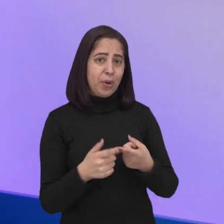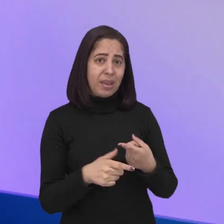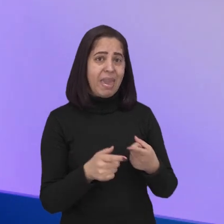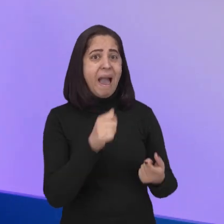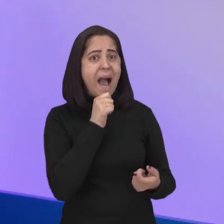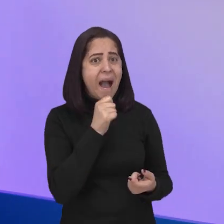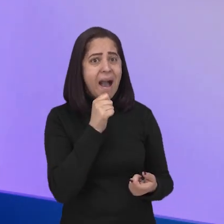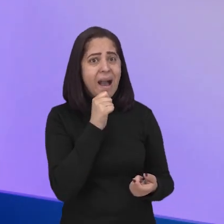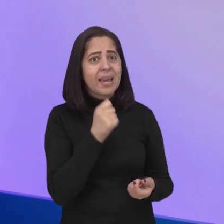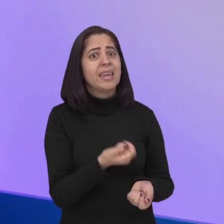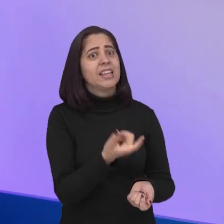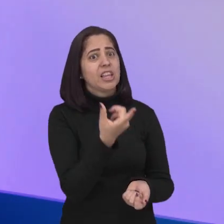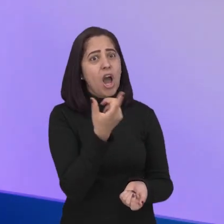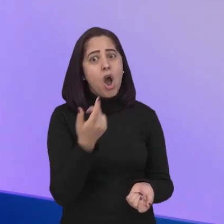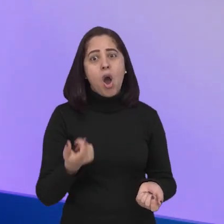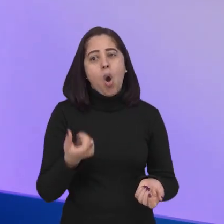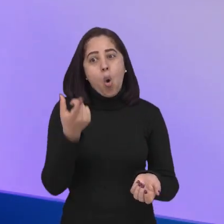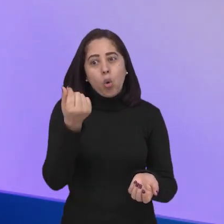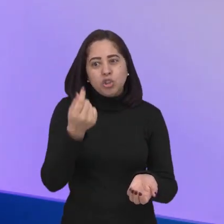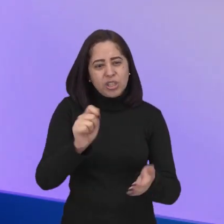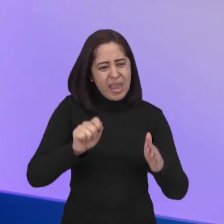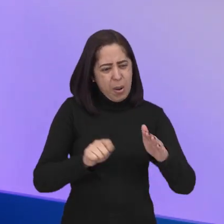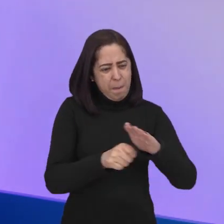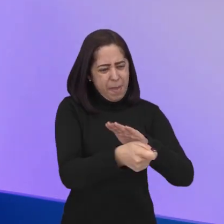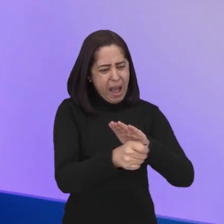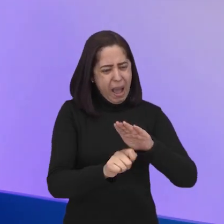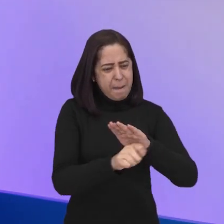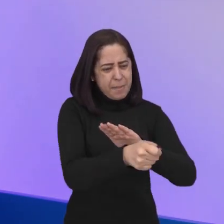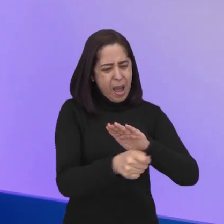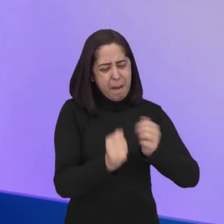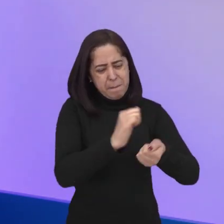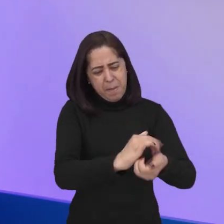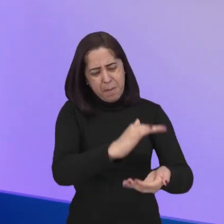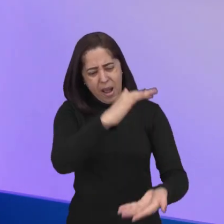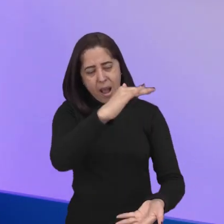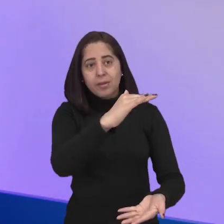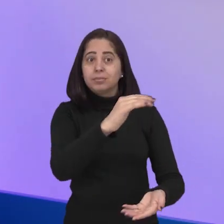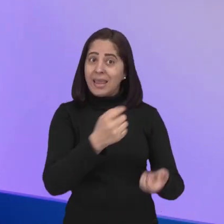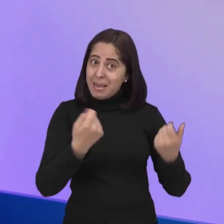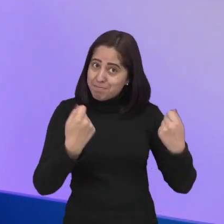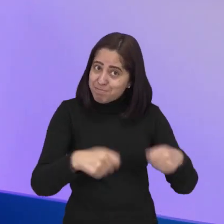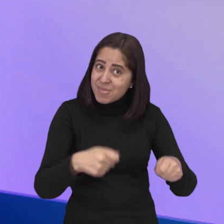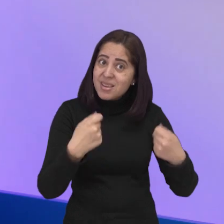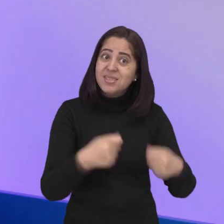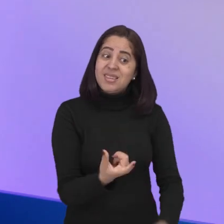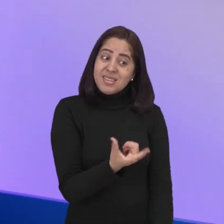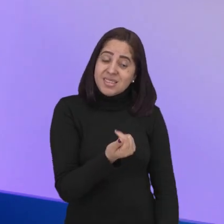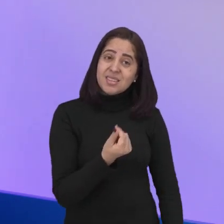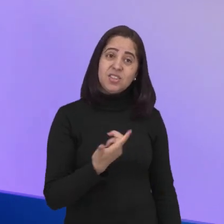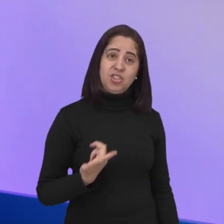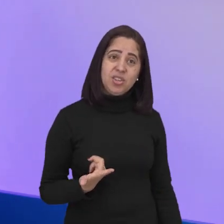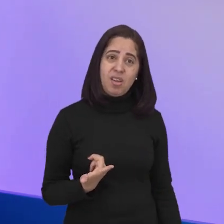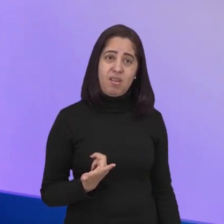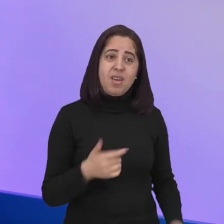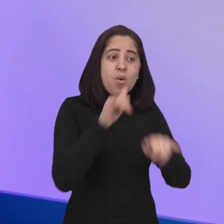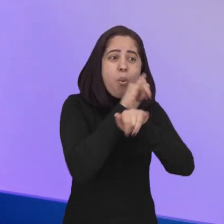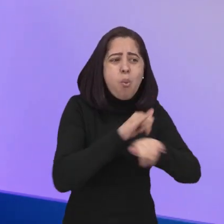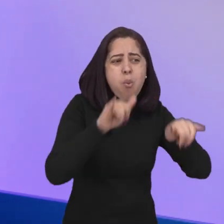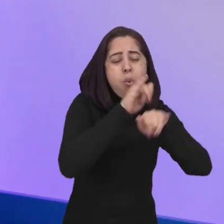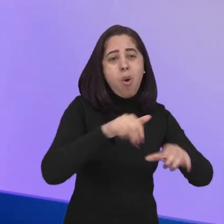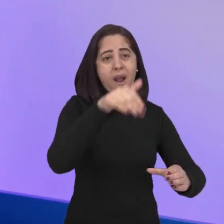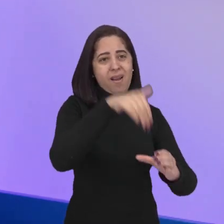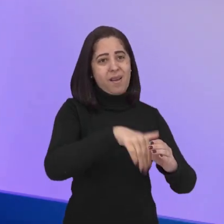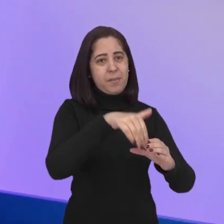campanhas estão demandando cada vez volume maior de recursos. E precisa. Para se fazer campanha, precisa de dinheiro. Mas